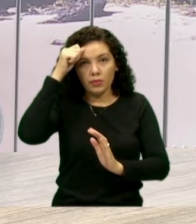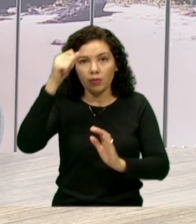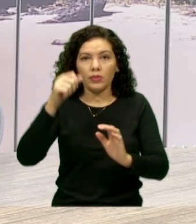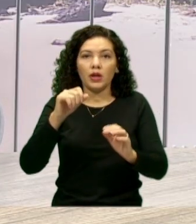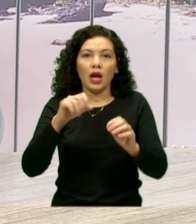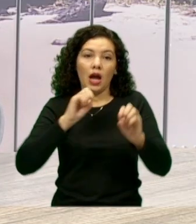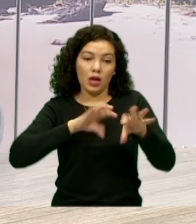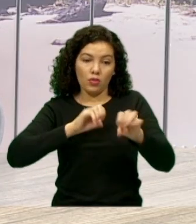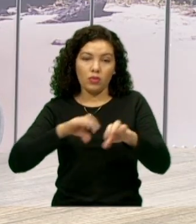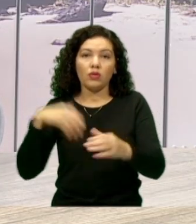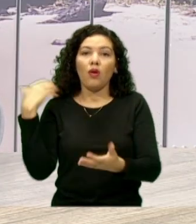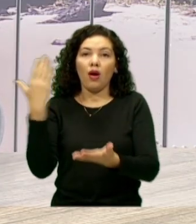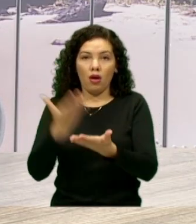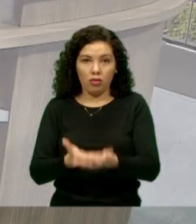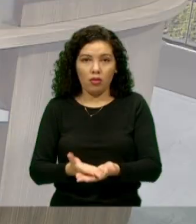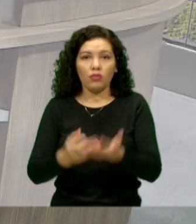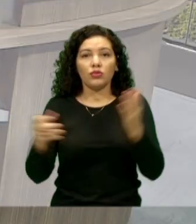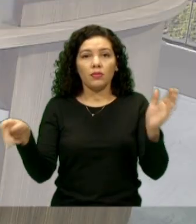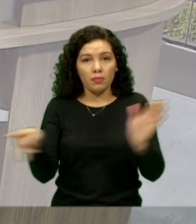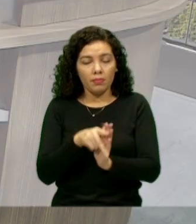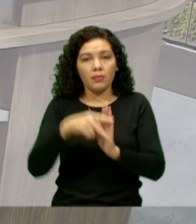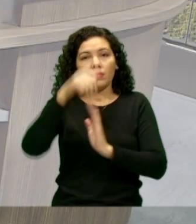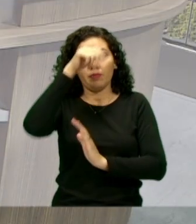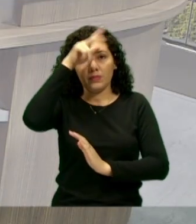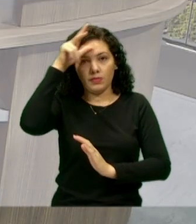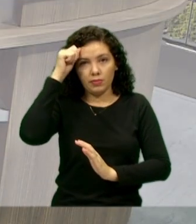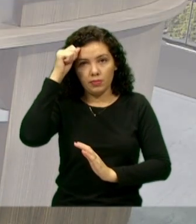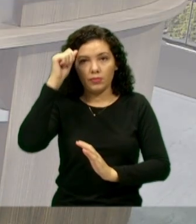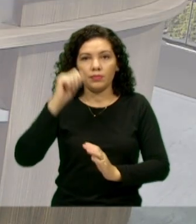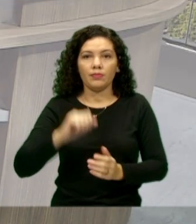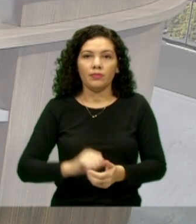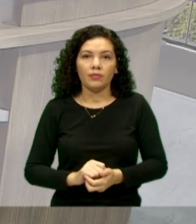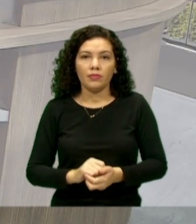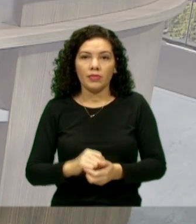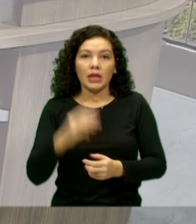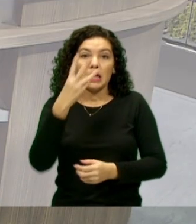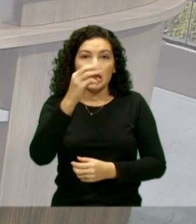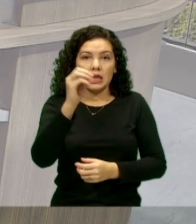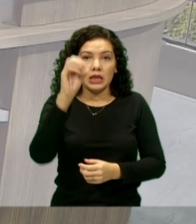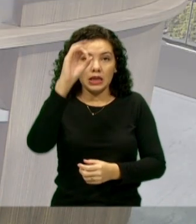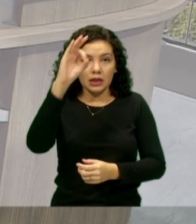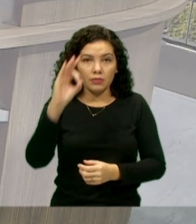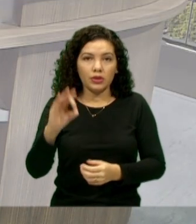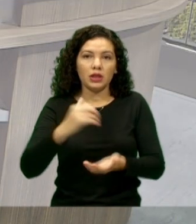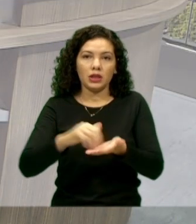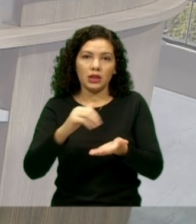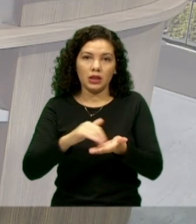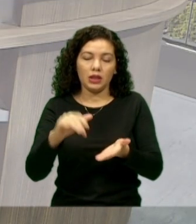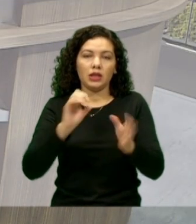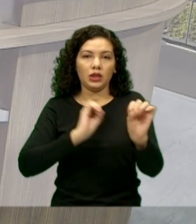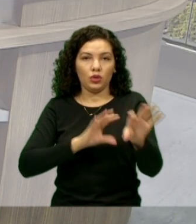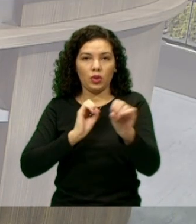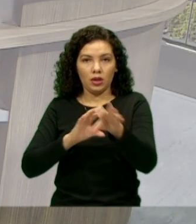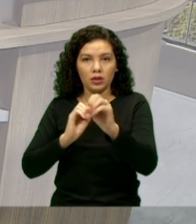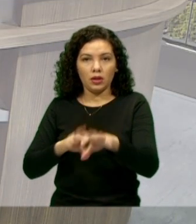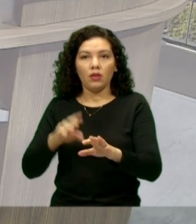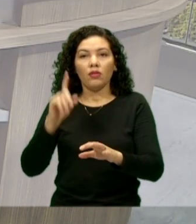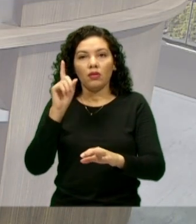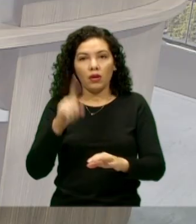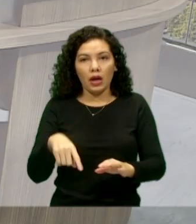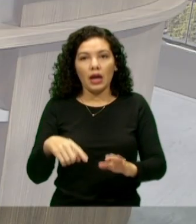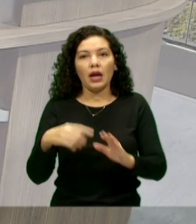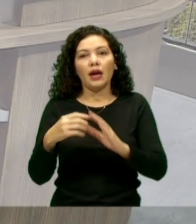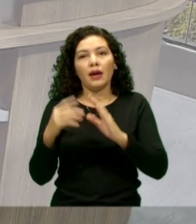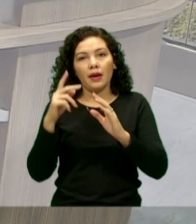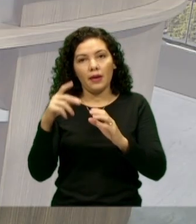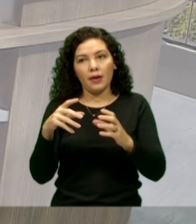hoje. E a Secretaria de Saúde... 30% da Secretaria de Educação é de